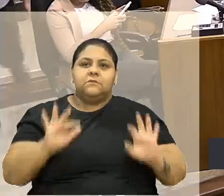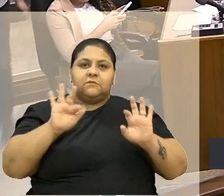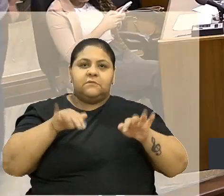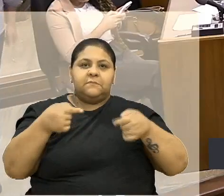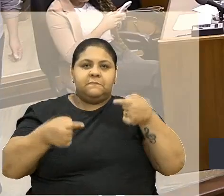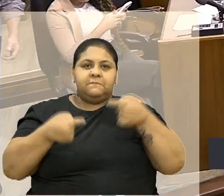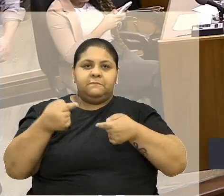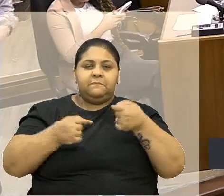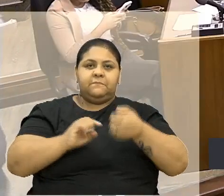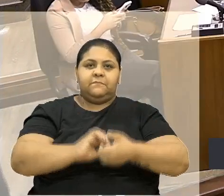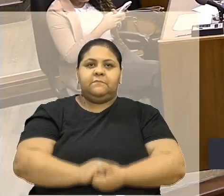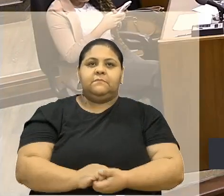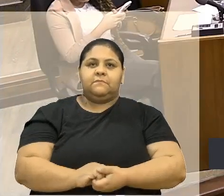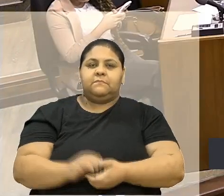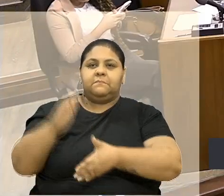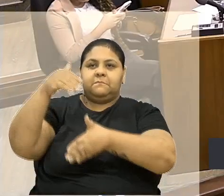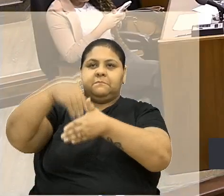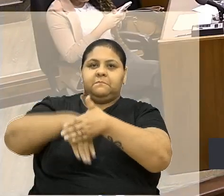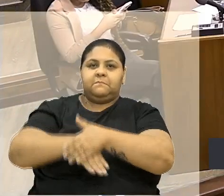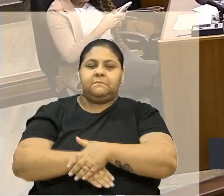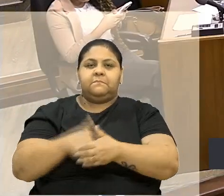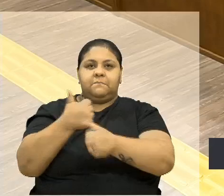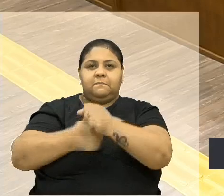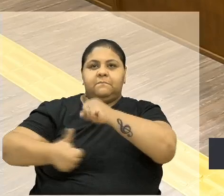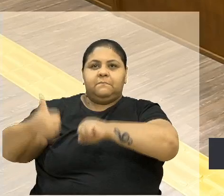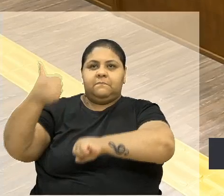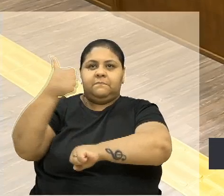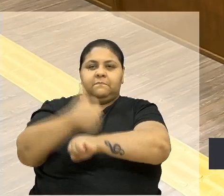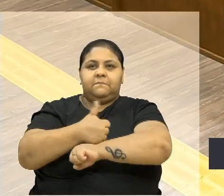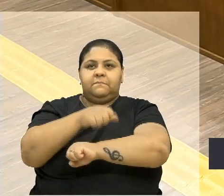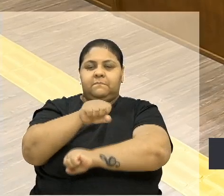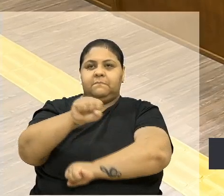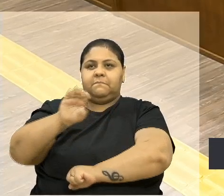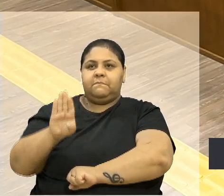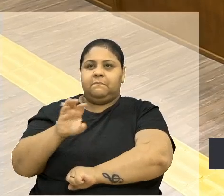a discussão. Em votação, o substitutivo